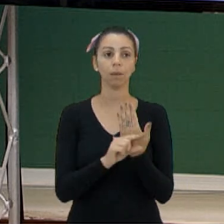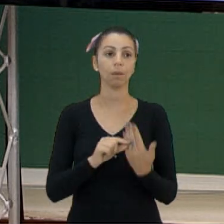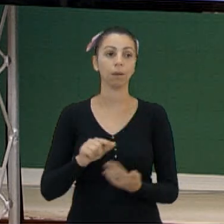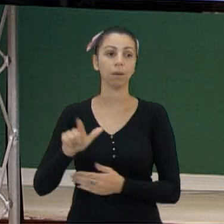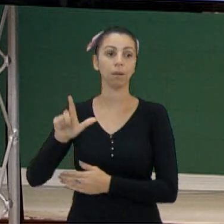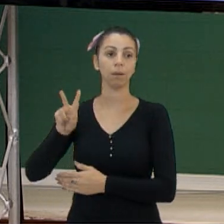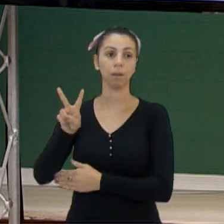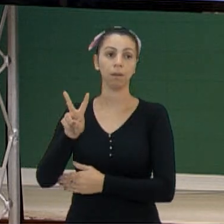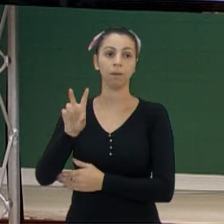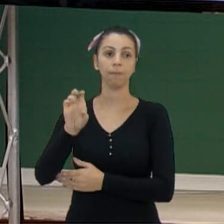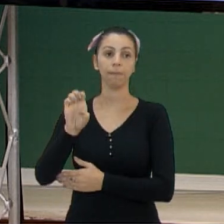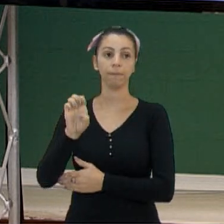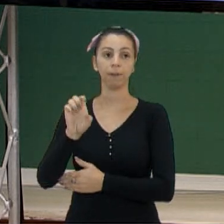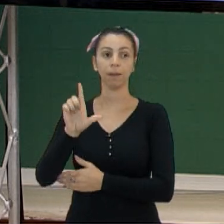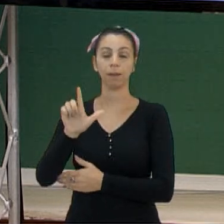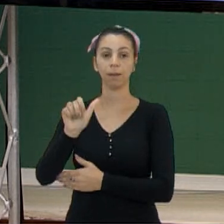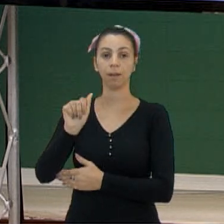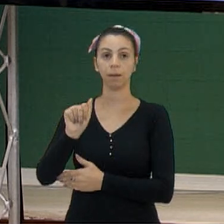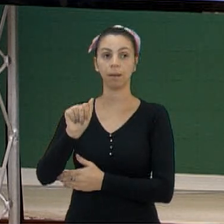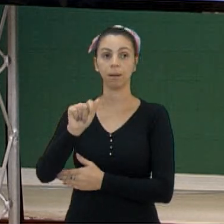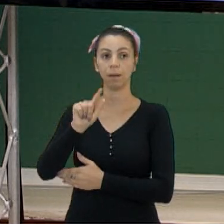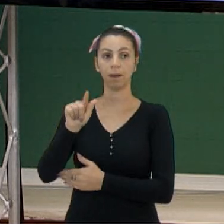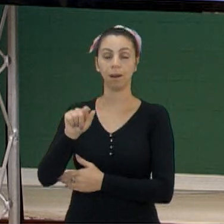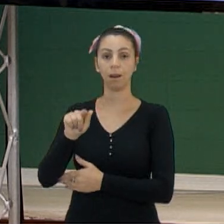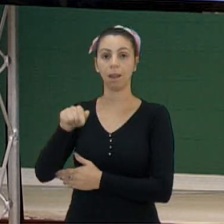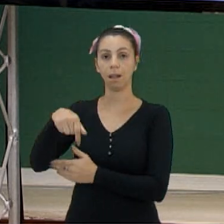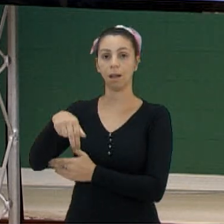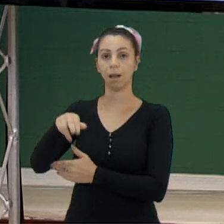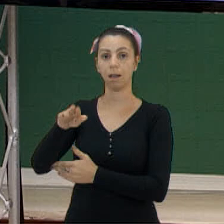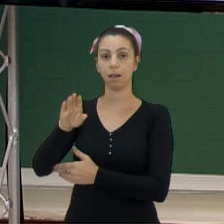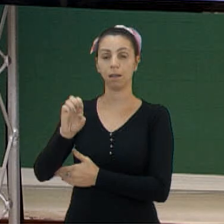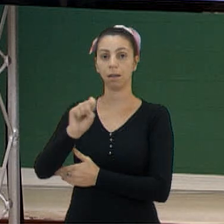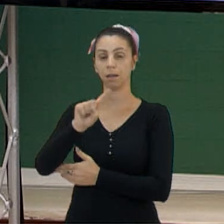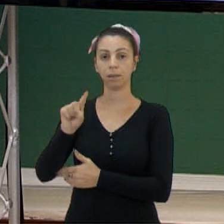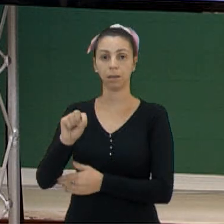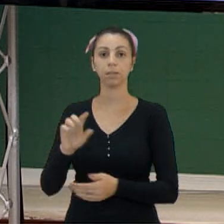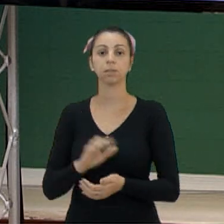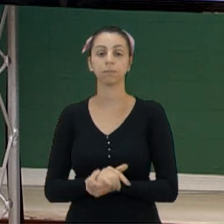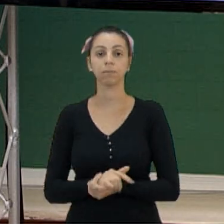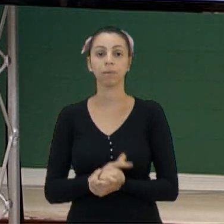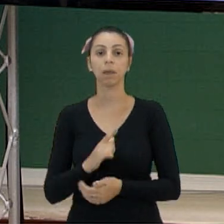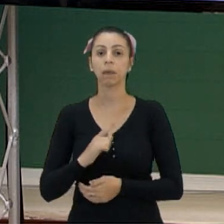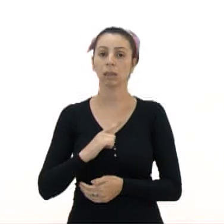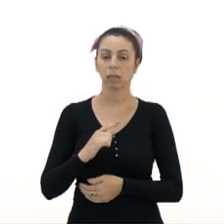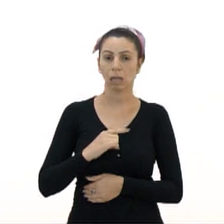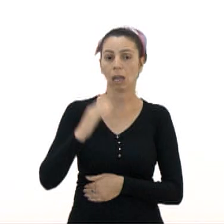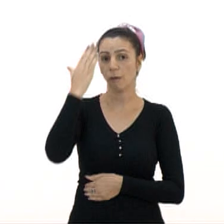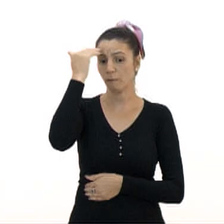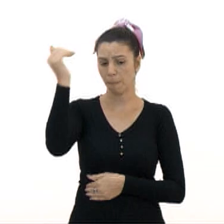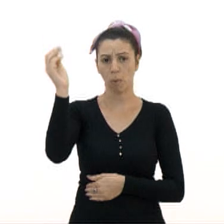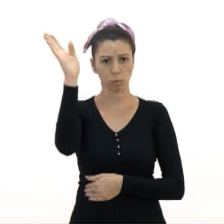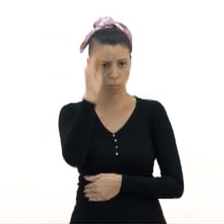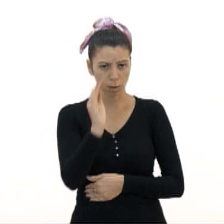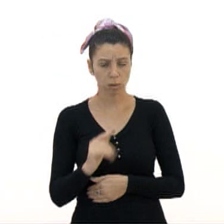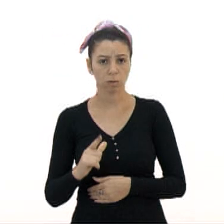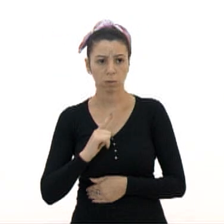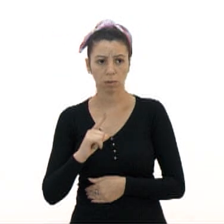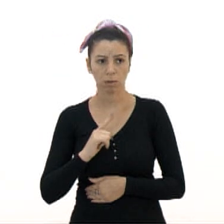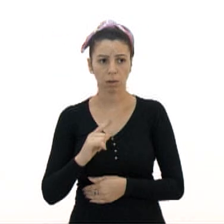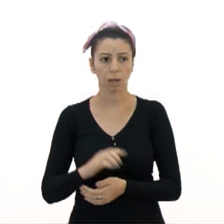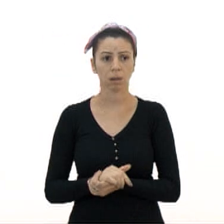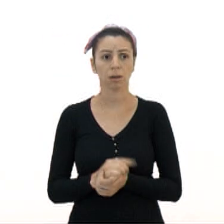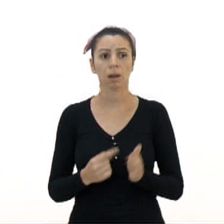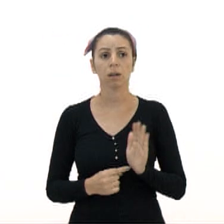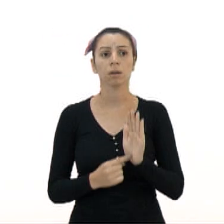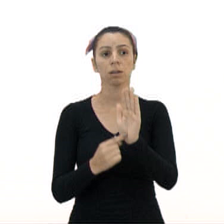Velázquez, esse é conhecido, tá? Tem obra dele aqui no Brasil, no MASP. Procurou retratar os tipos populares de seu país. Usava